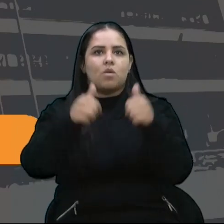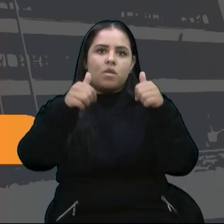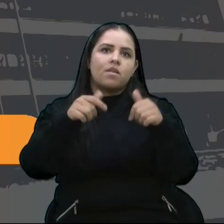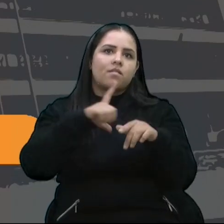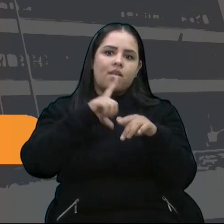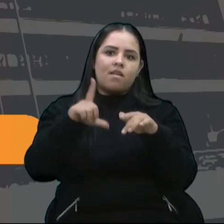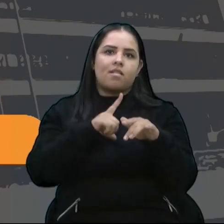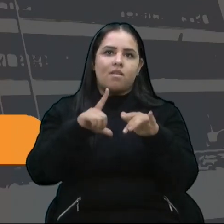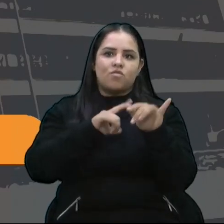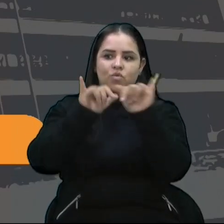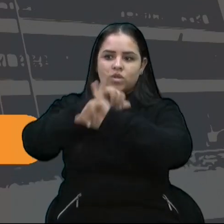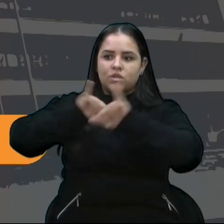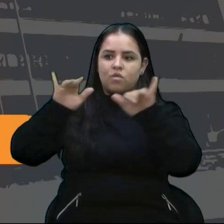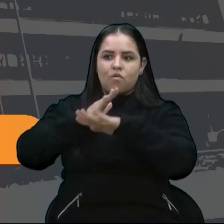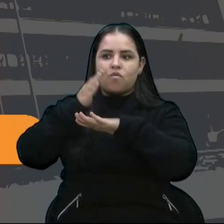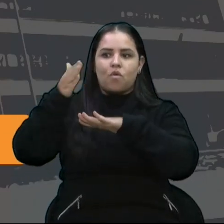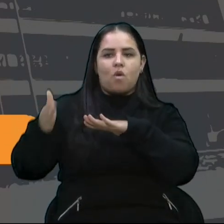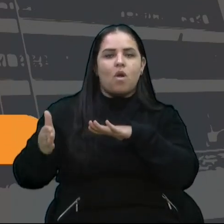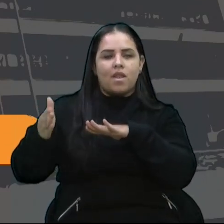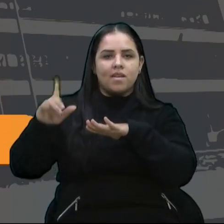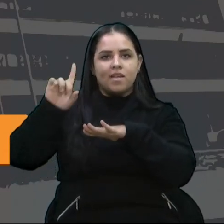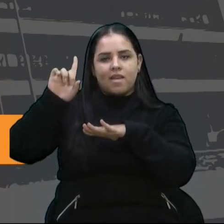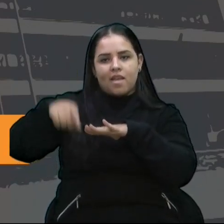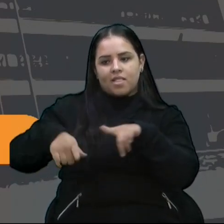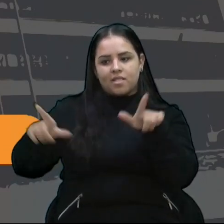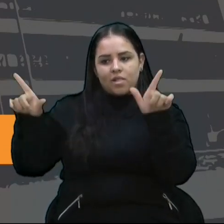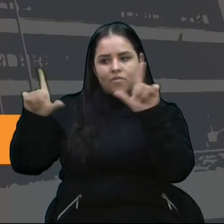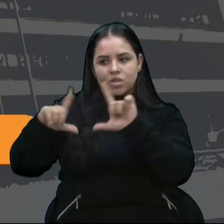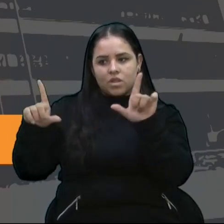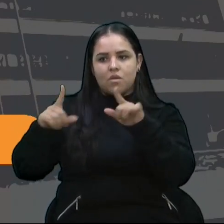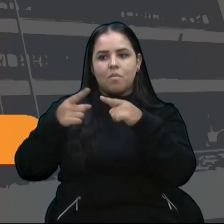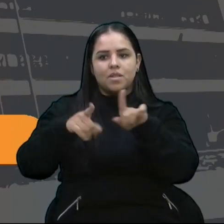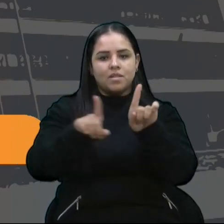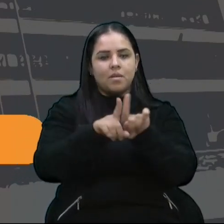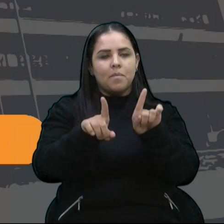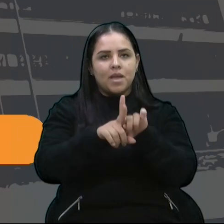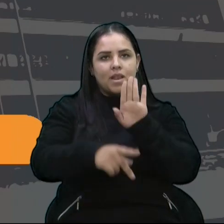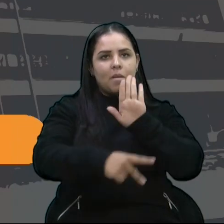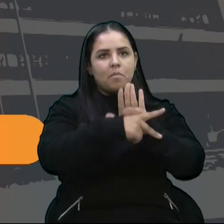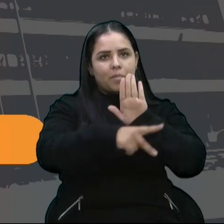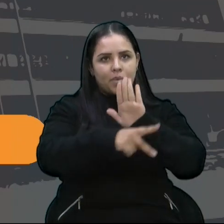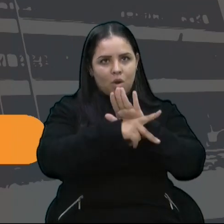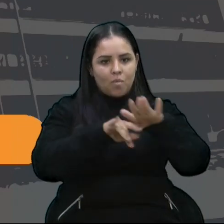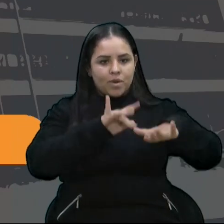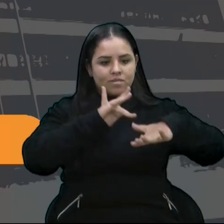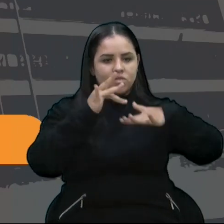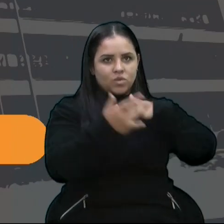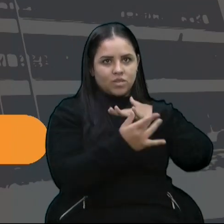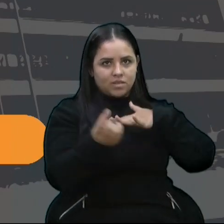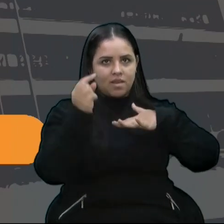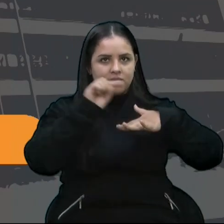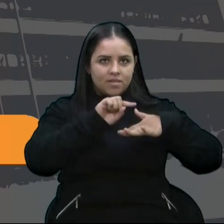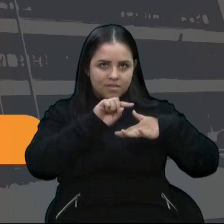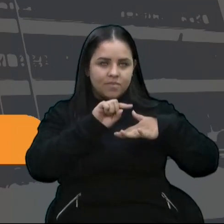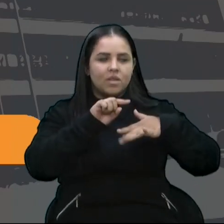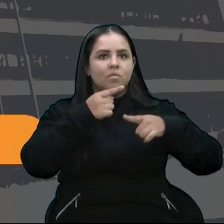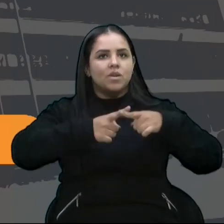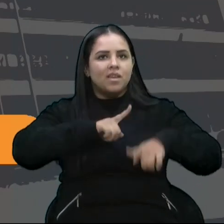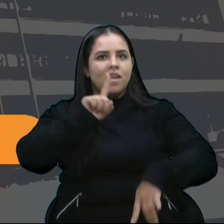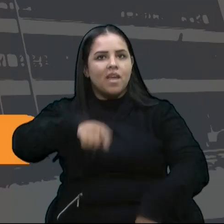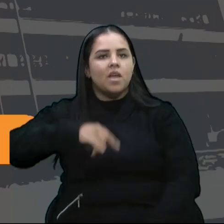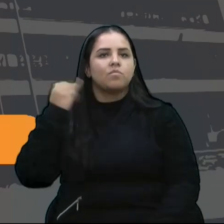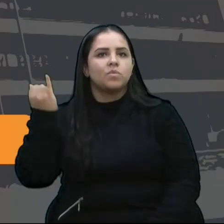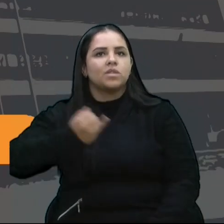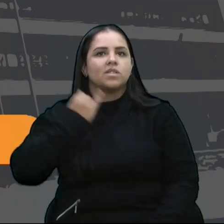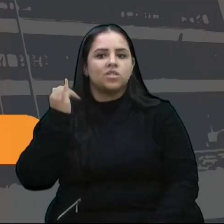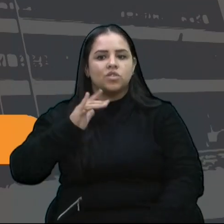externa, né, na grande mídia, quanto na mídia própria. Tá? Então, hoje é muito importante esse